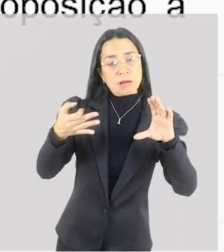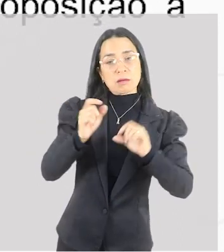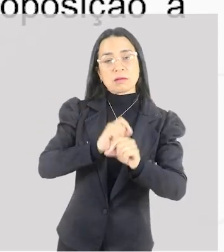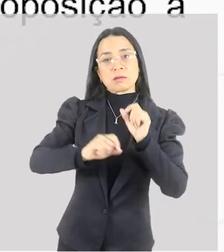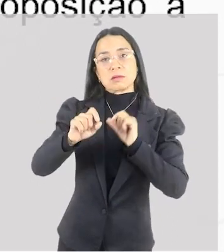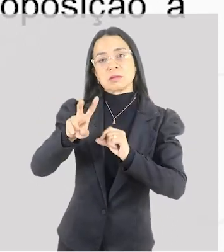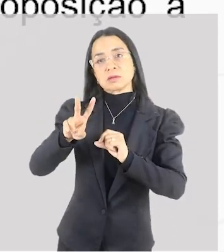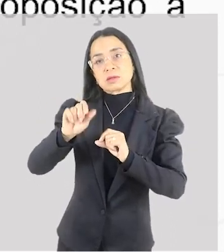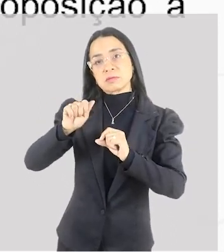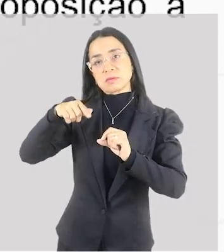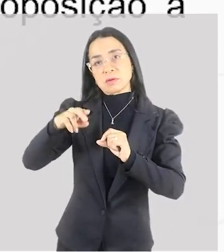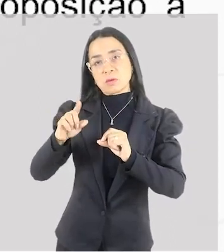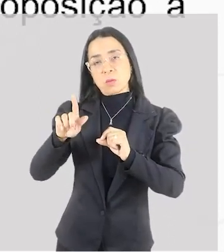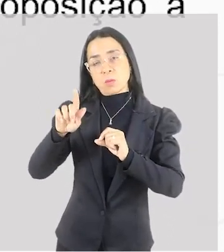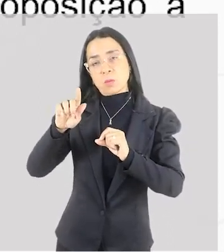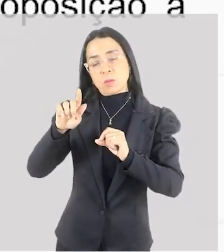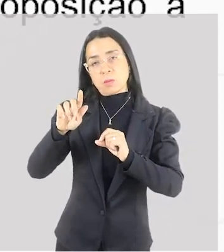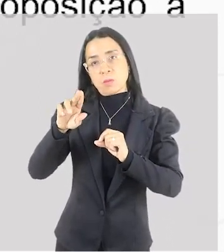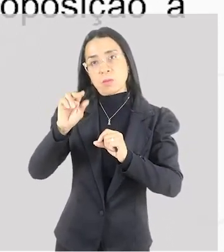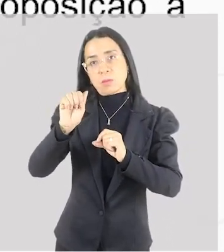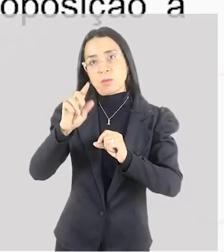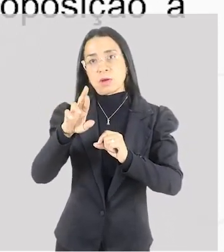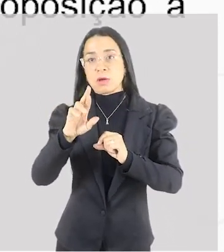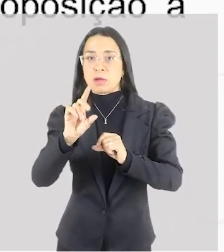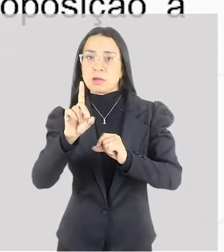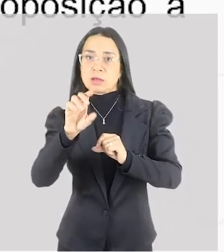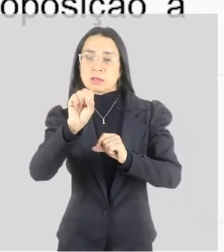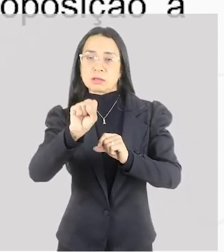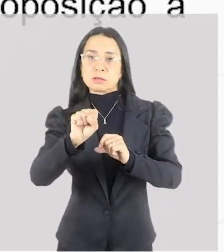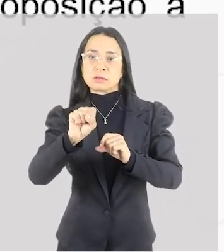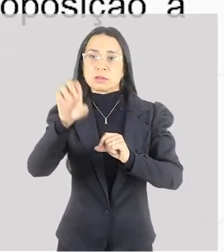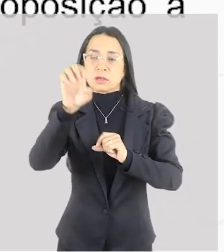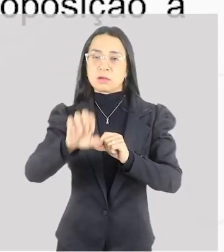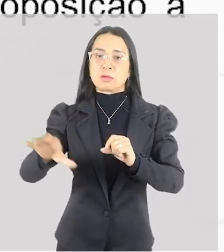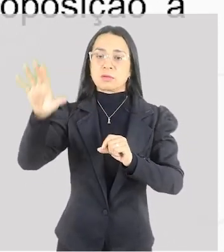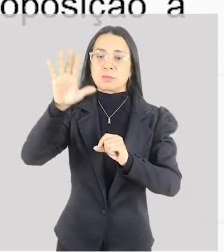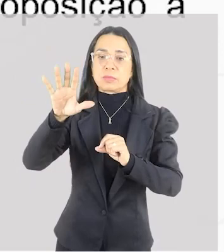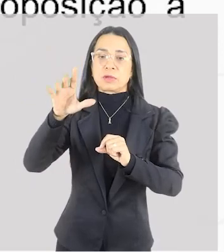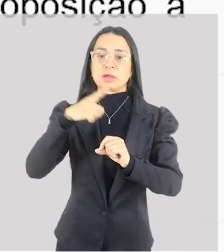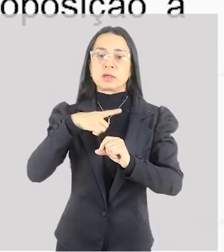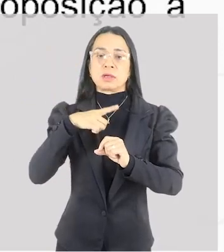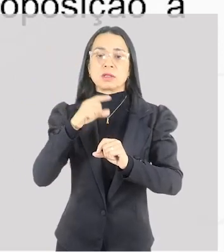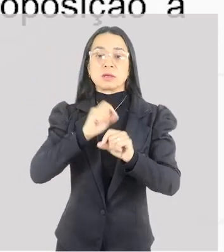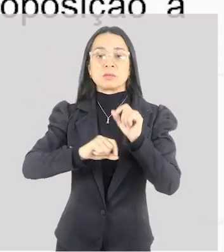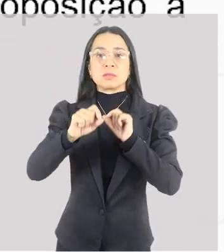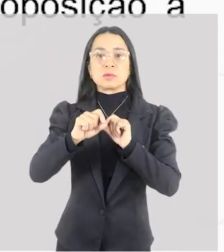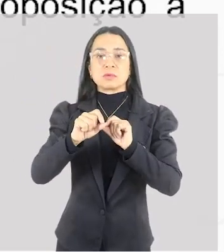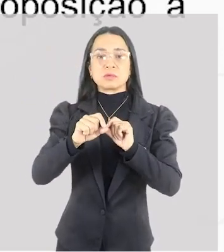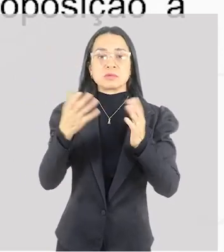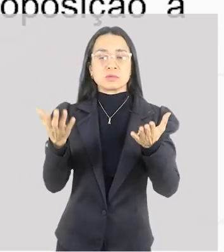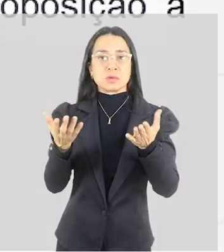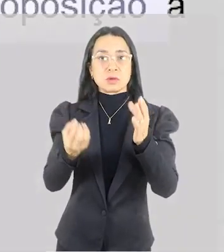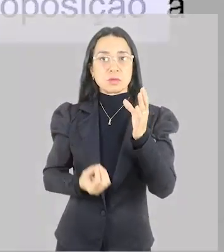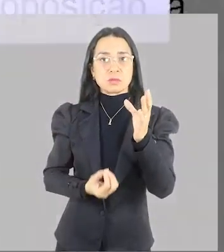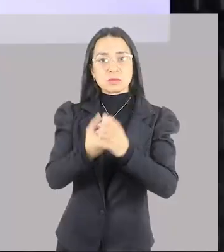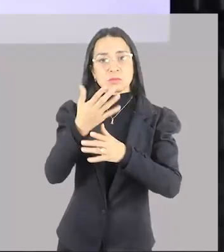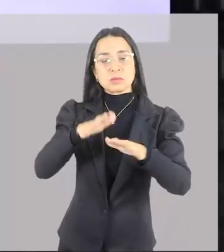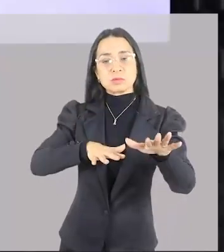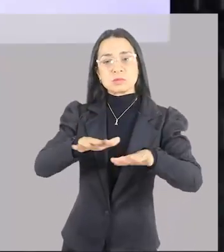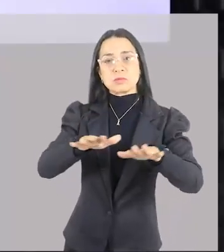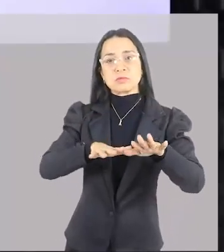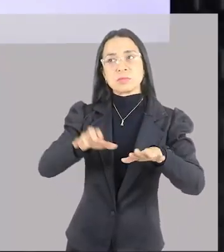o surgimento desses movimentos, né? E aí, predominantemente no continente europeu, claro, eles vão